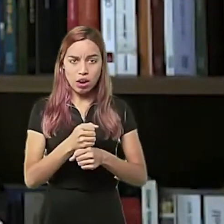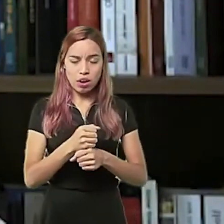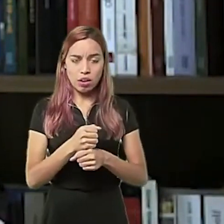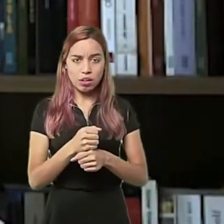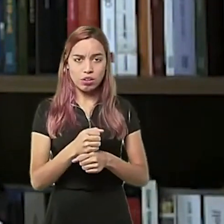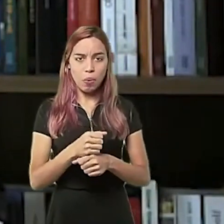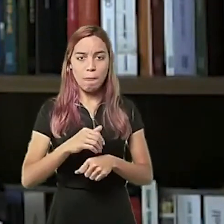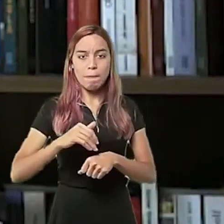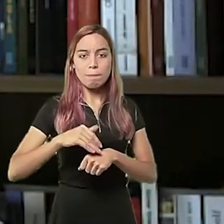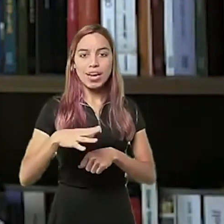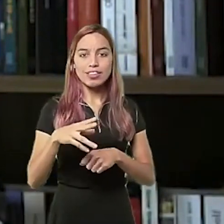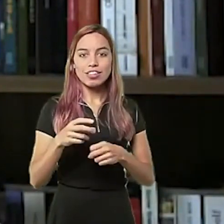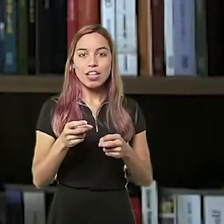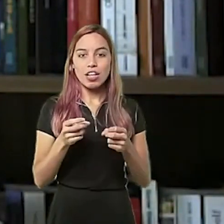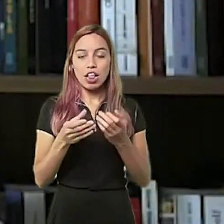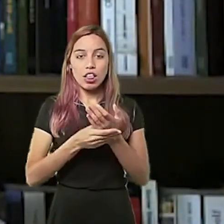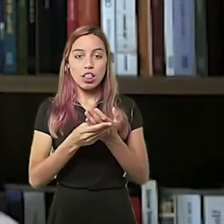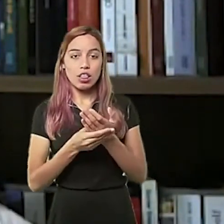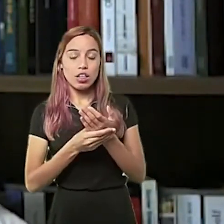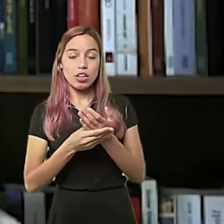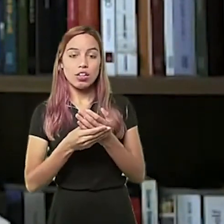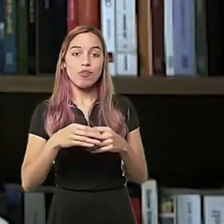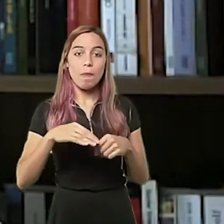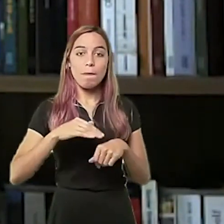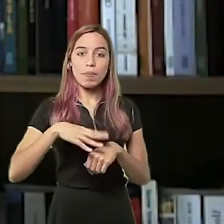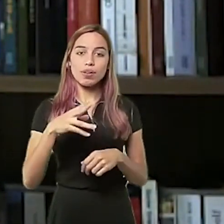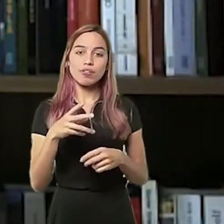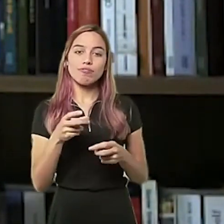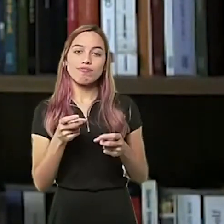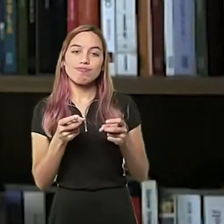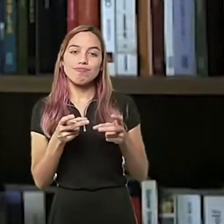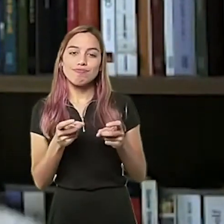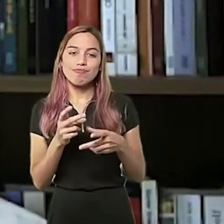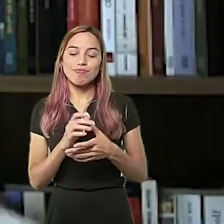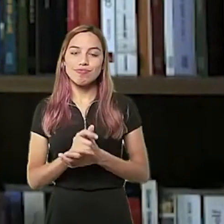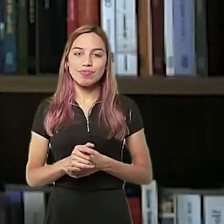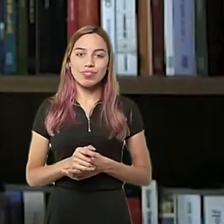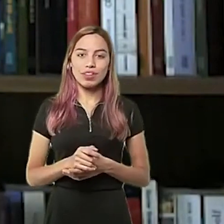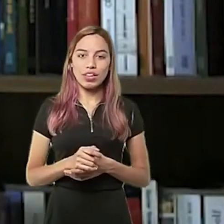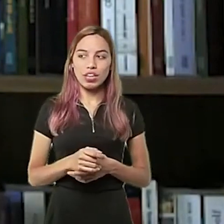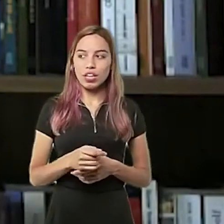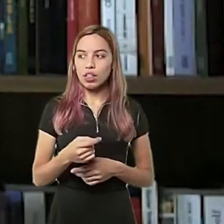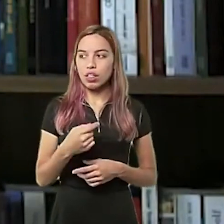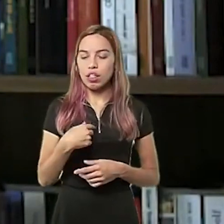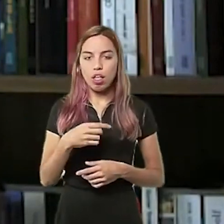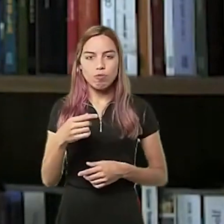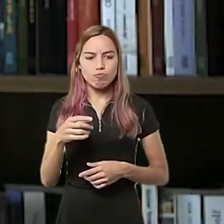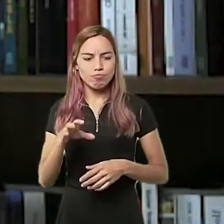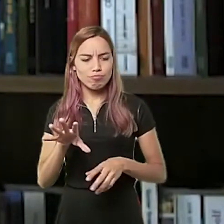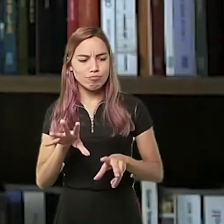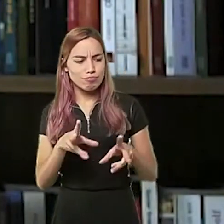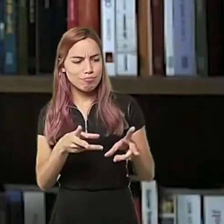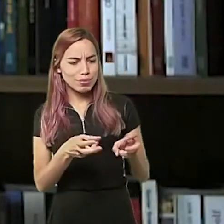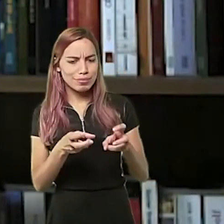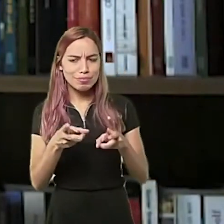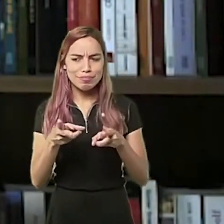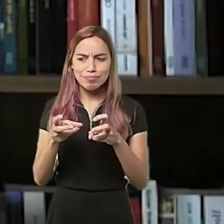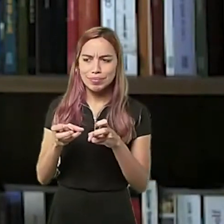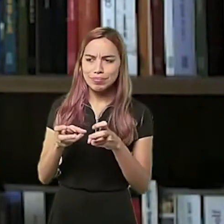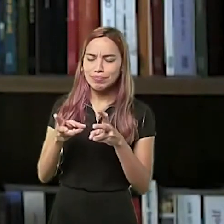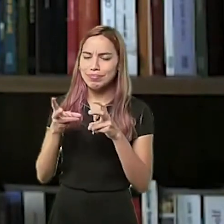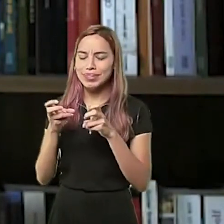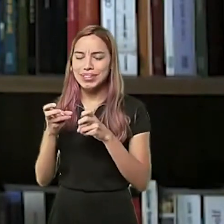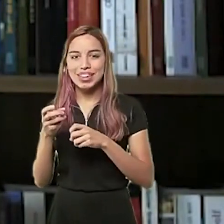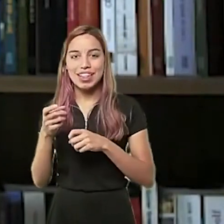tudo. Coisas que foram acontecendo ao longo do tempo, mas algo que eu nunca passou por minha cabeça enquanto eu